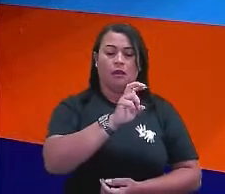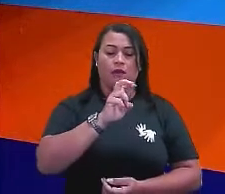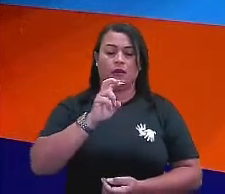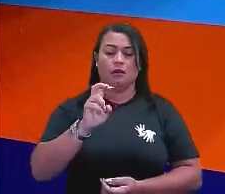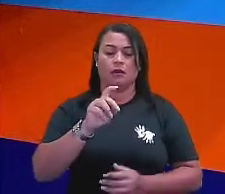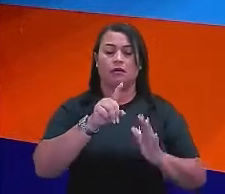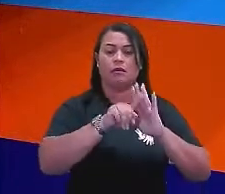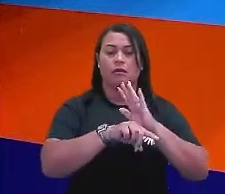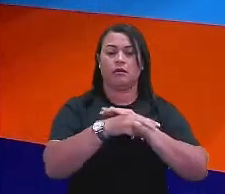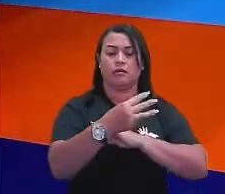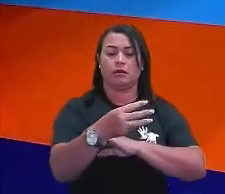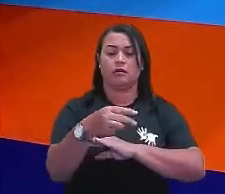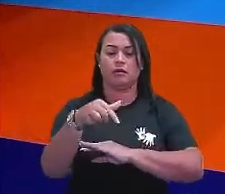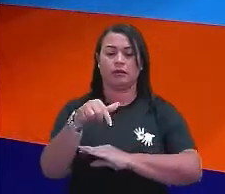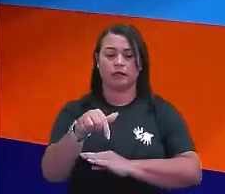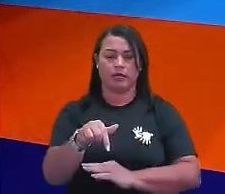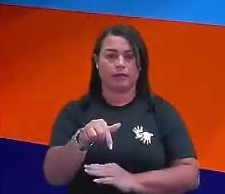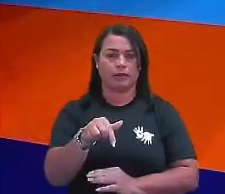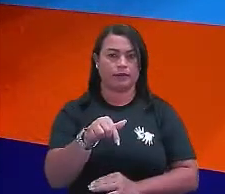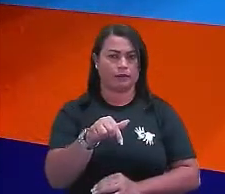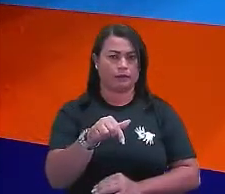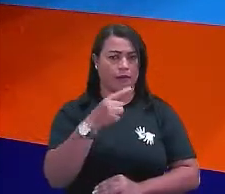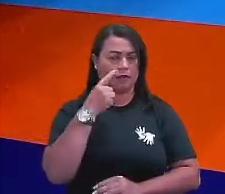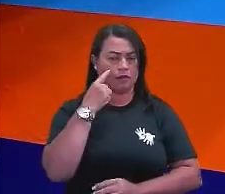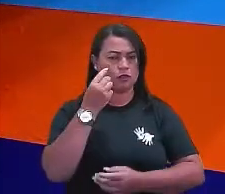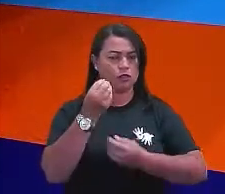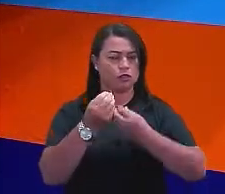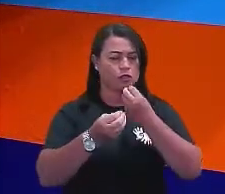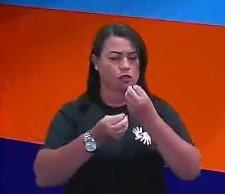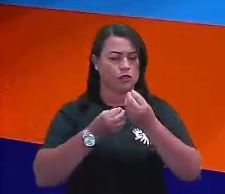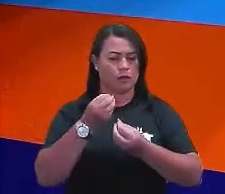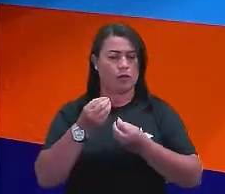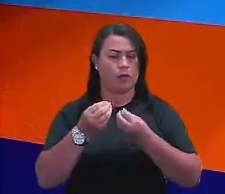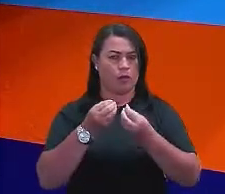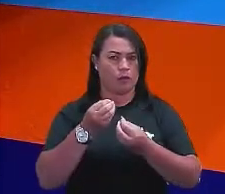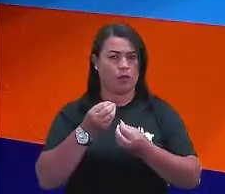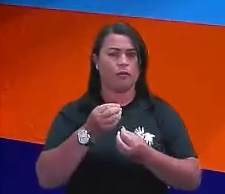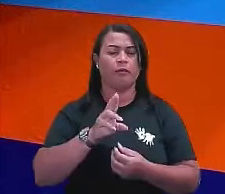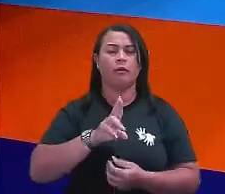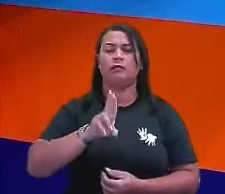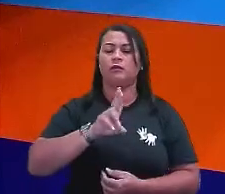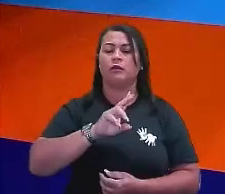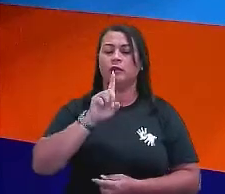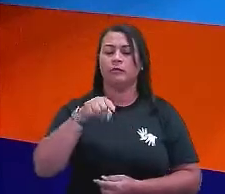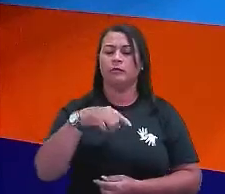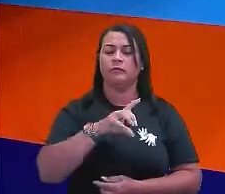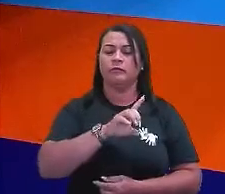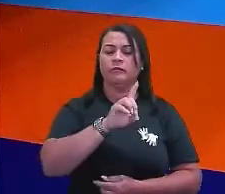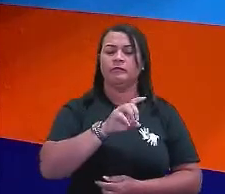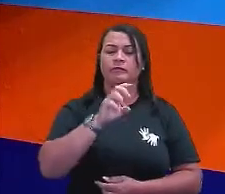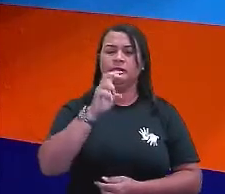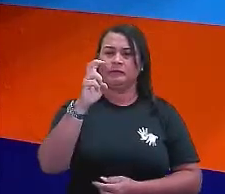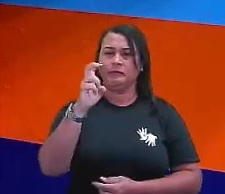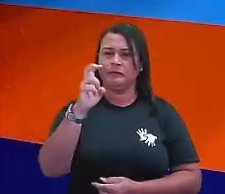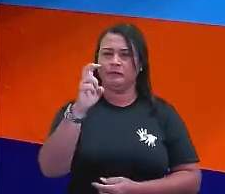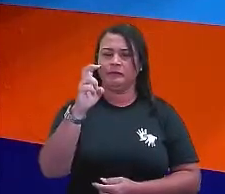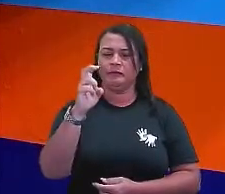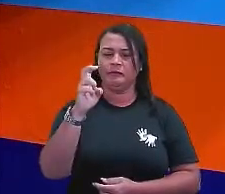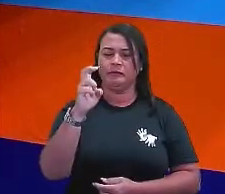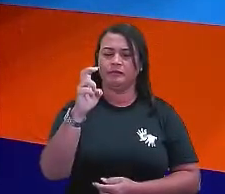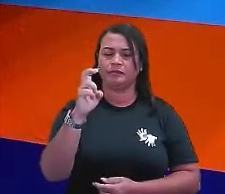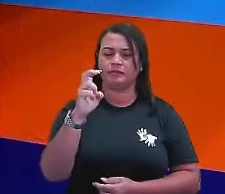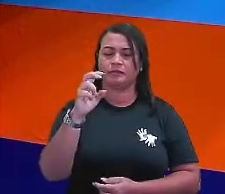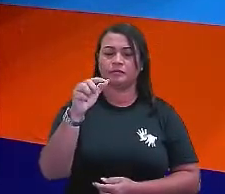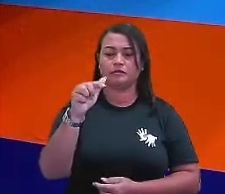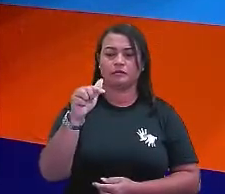55 menos 37. Vou começar pela unidade, depois eu vou para a dezena. Eu tenho 5